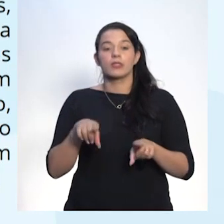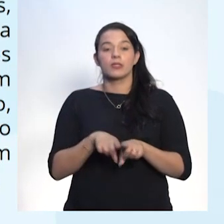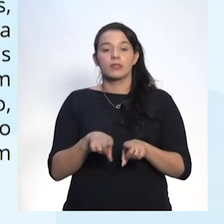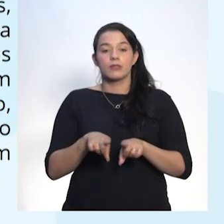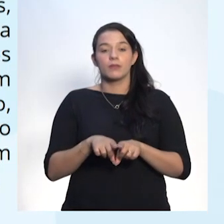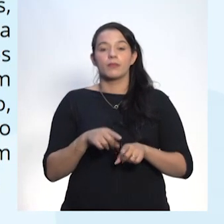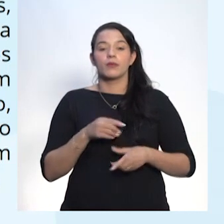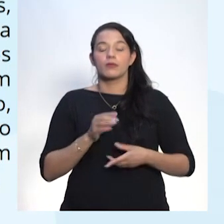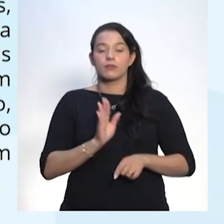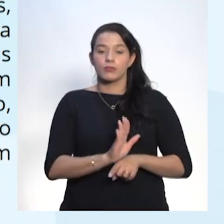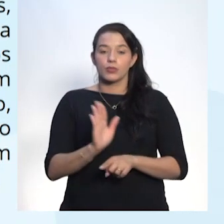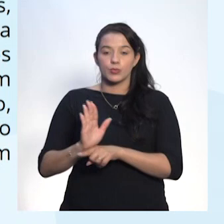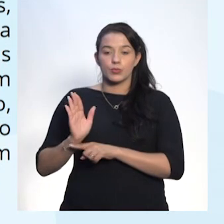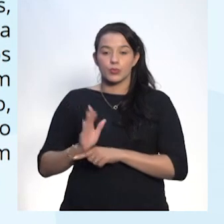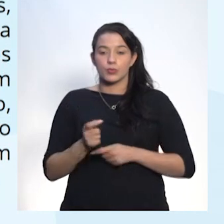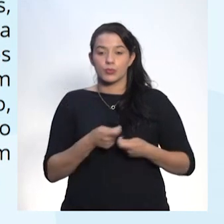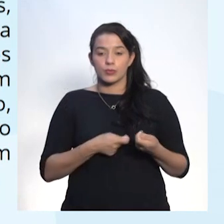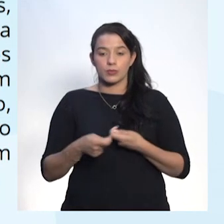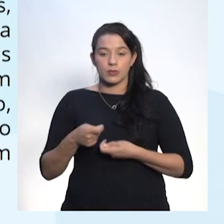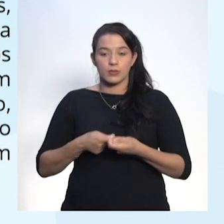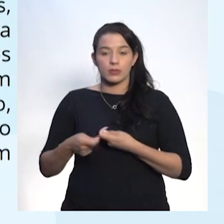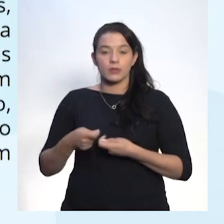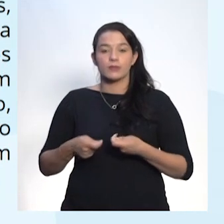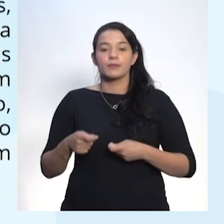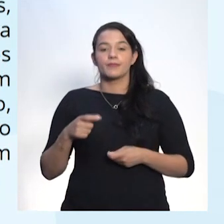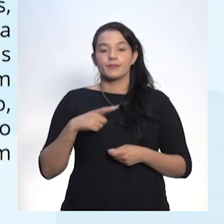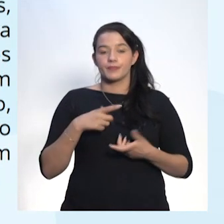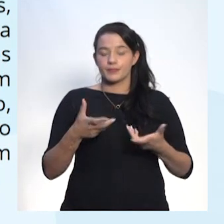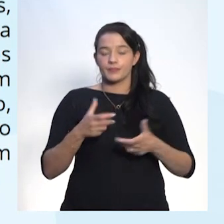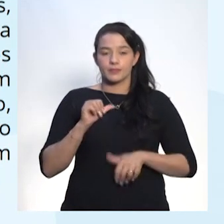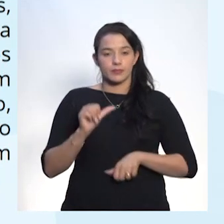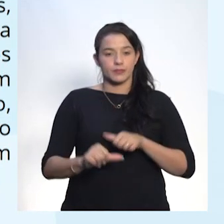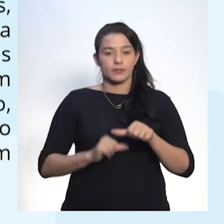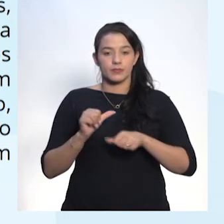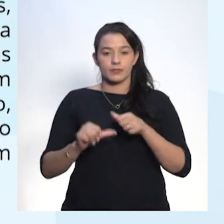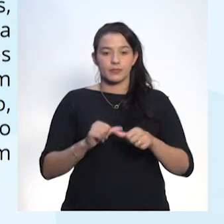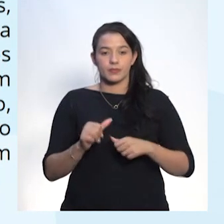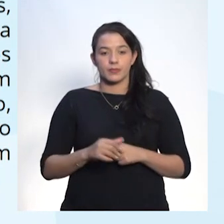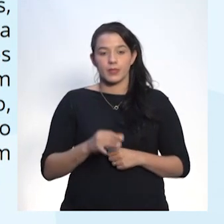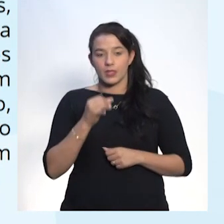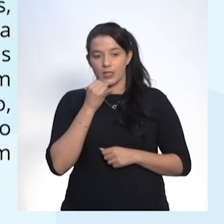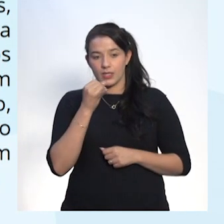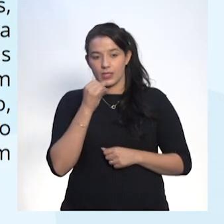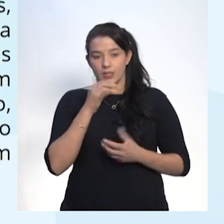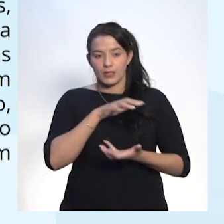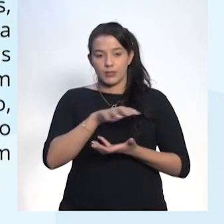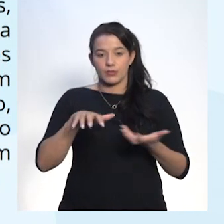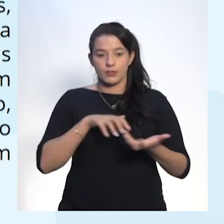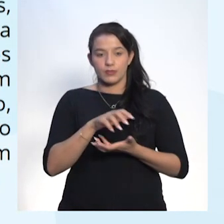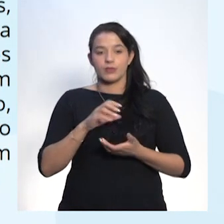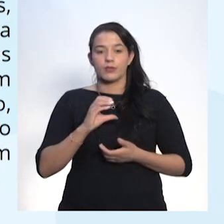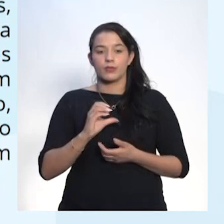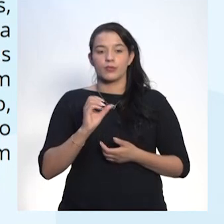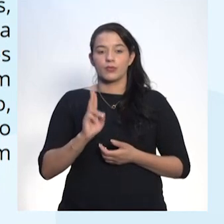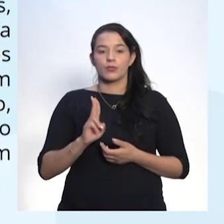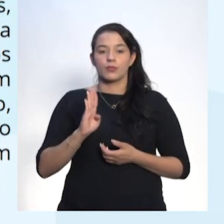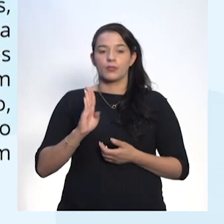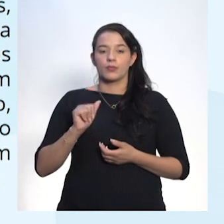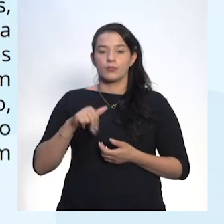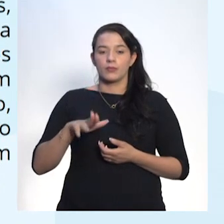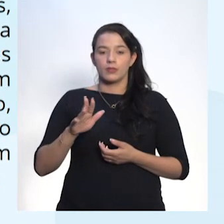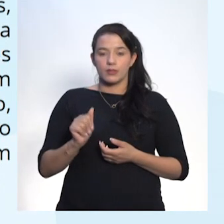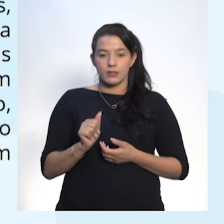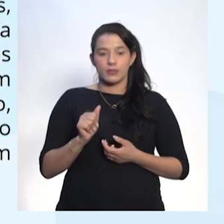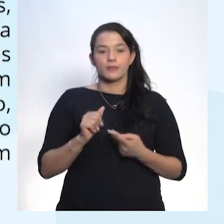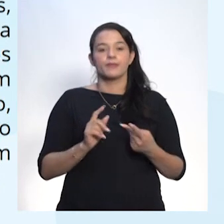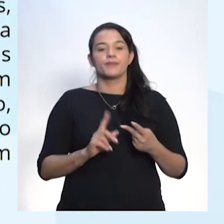manutenção dos regimes, coibindo projetos de reformas. Exemplos como a Revolução Cubana, que instituiu o regime